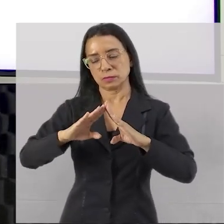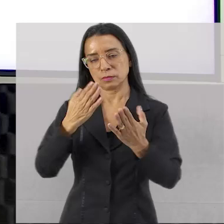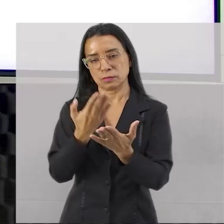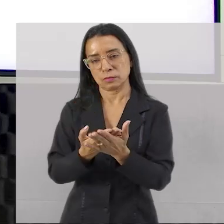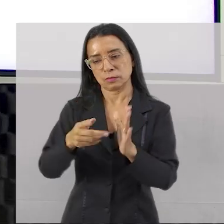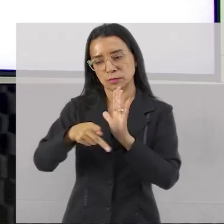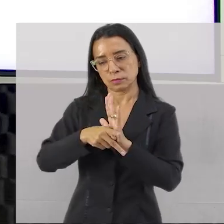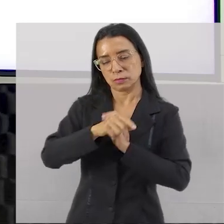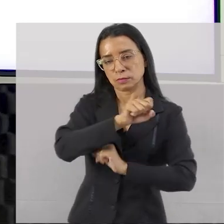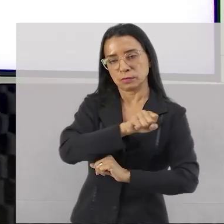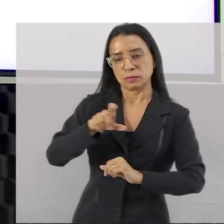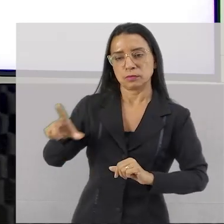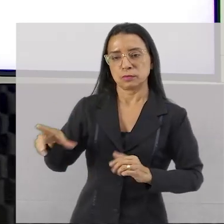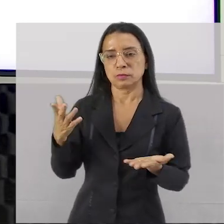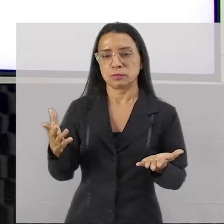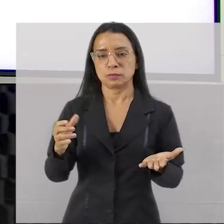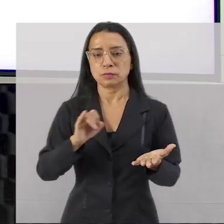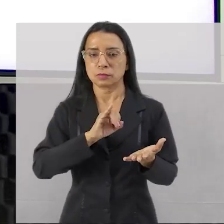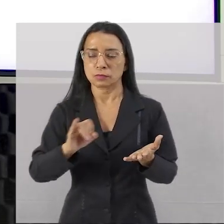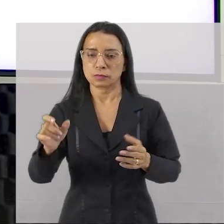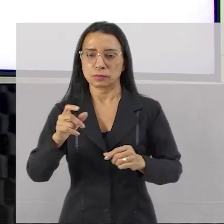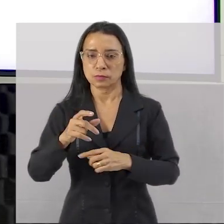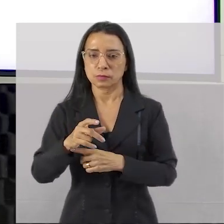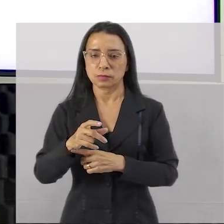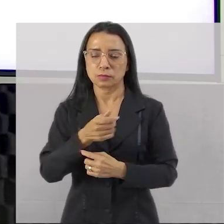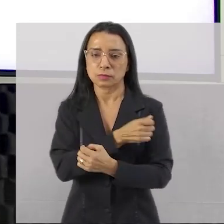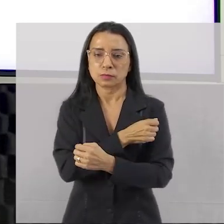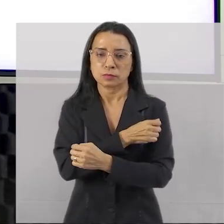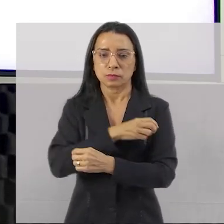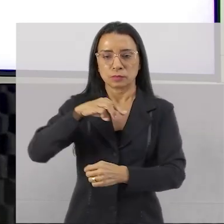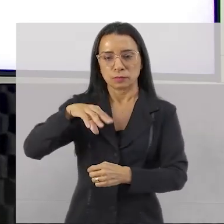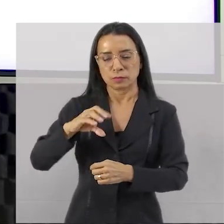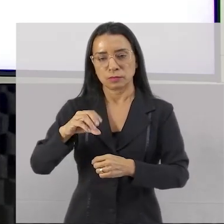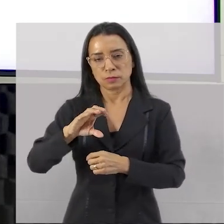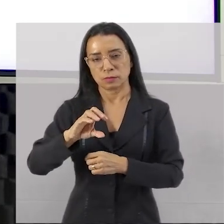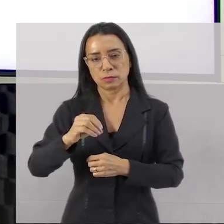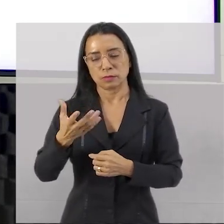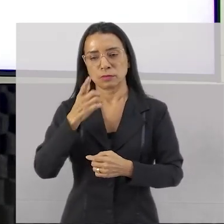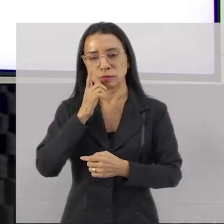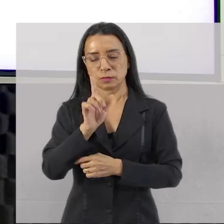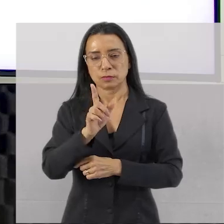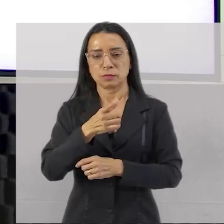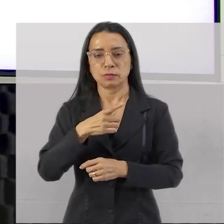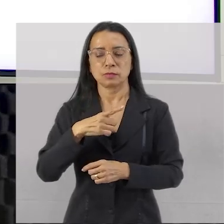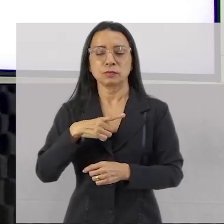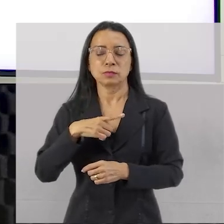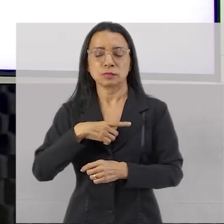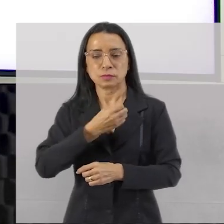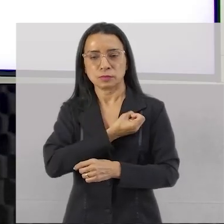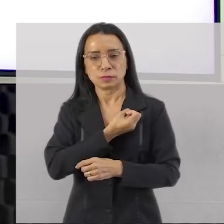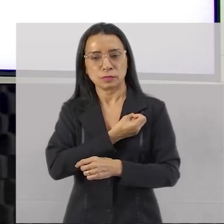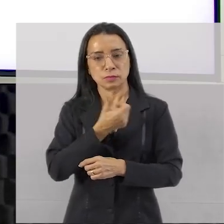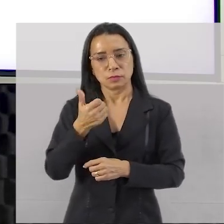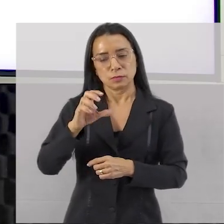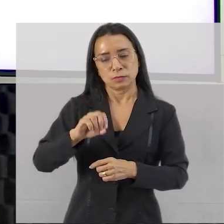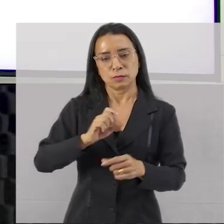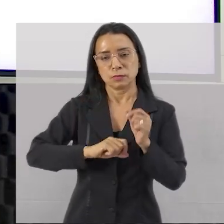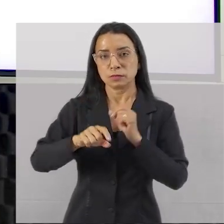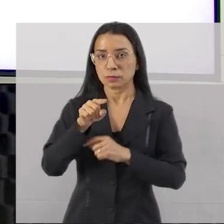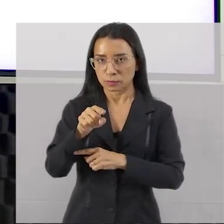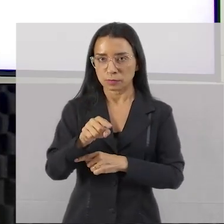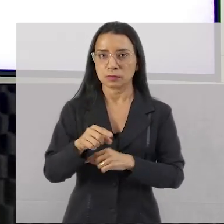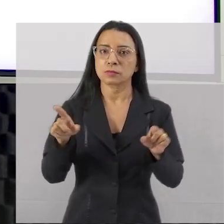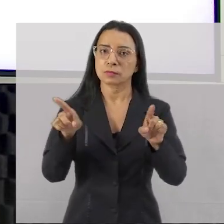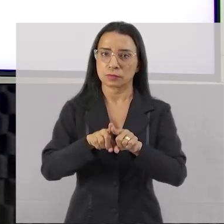Luís, tá? Se Marco Túlio, com 17 anos, ainda na segunda série, conseguiu tirar nota 10, você que está me assistindo aí,